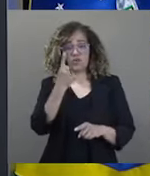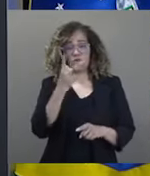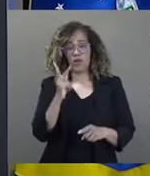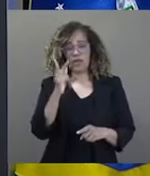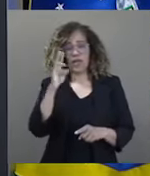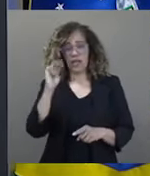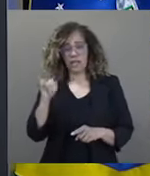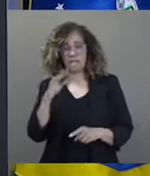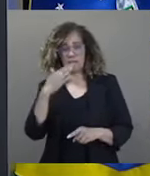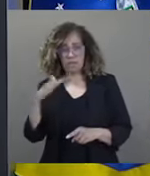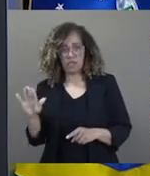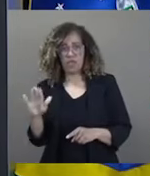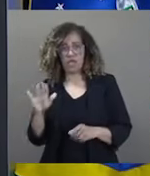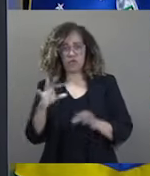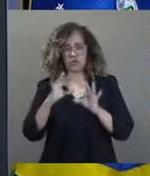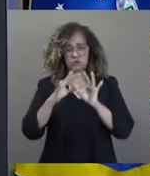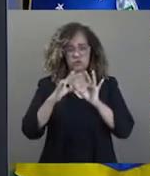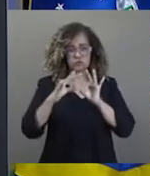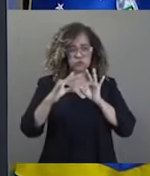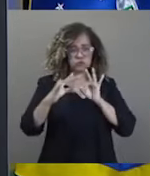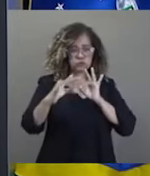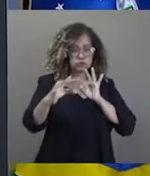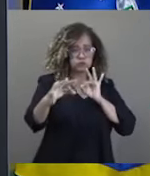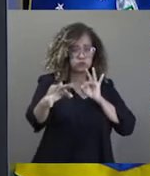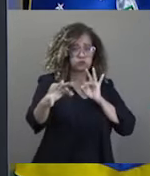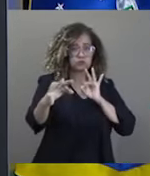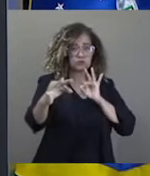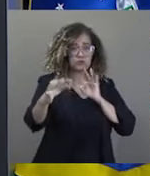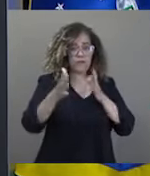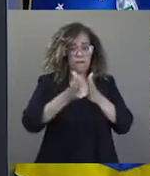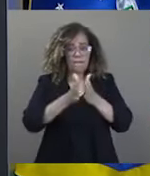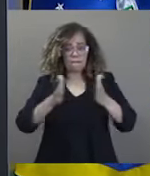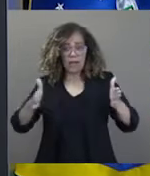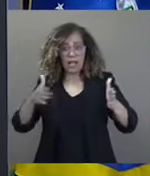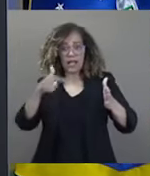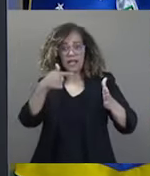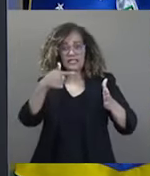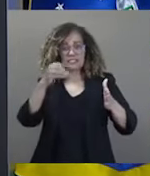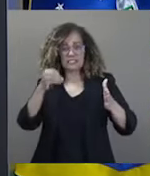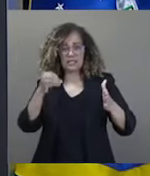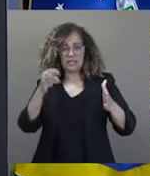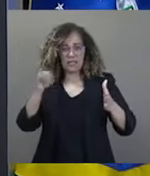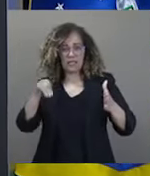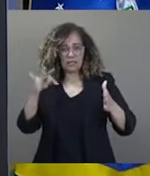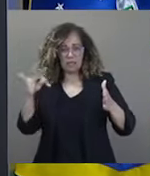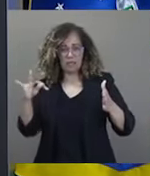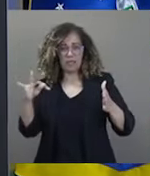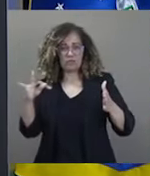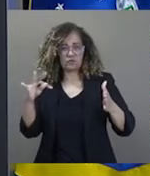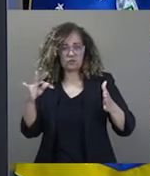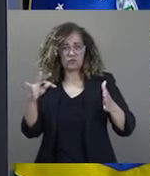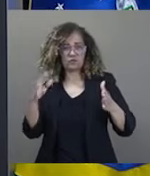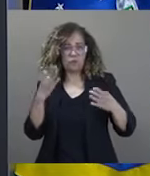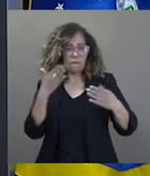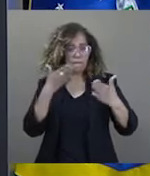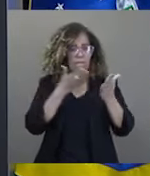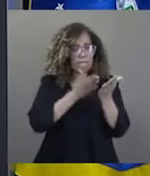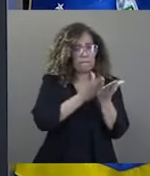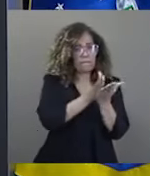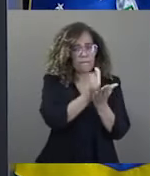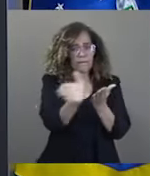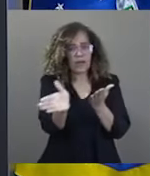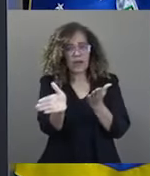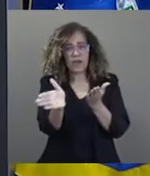de extensão com 870 m passando por